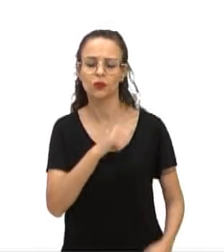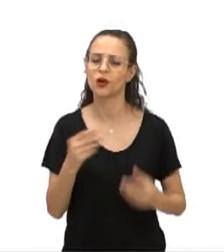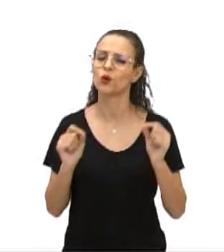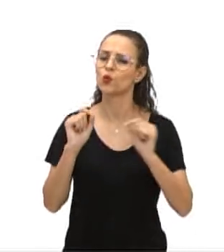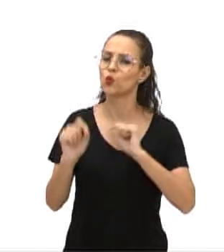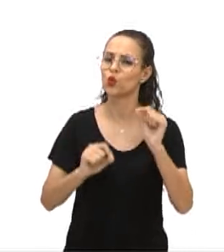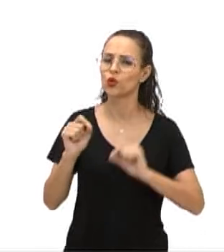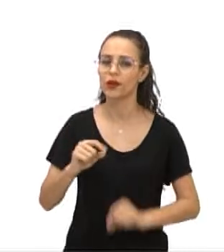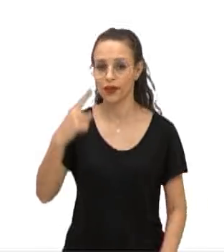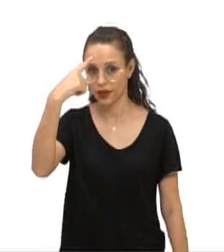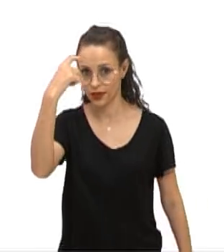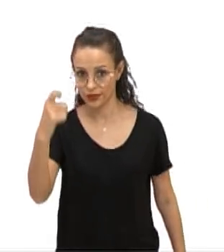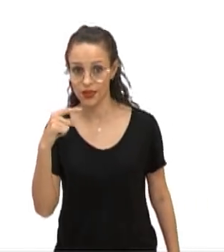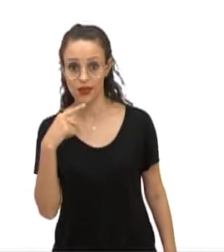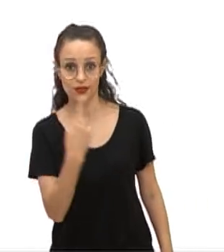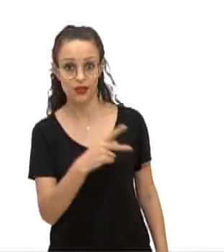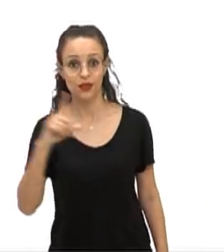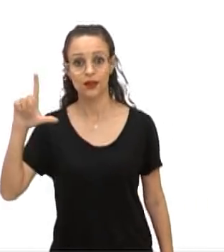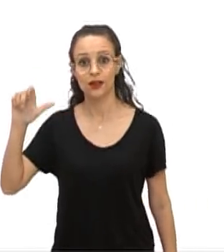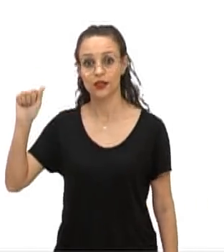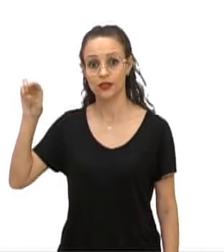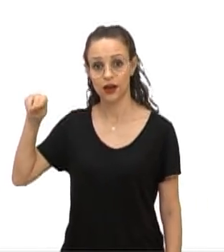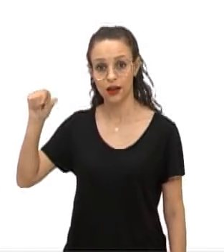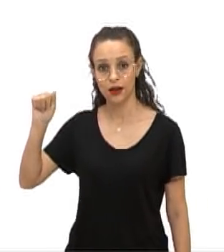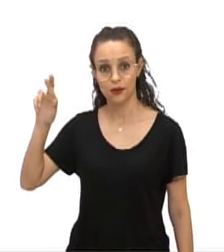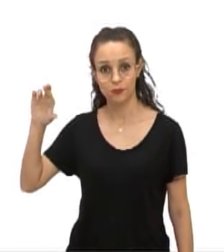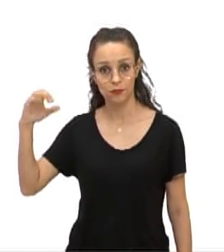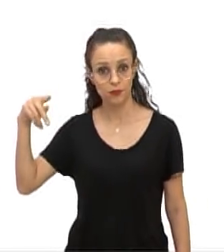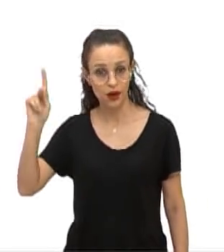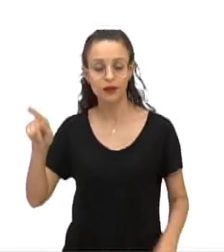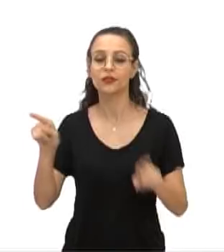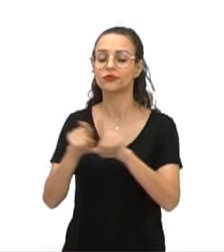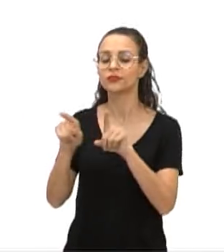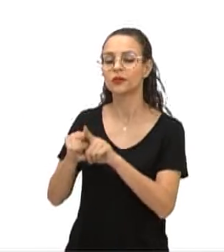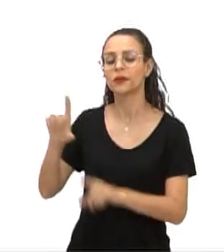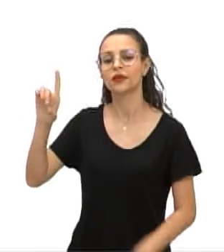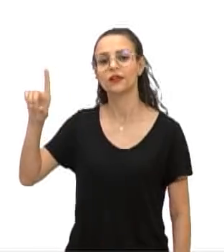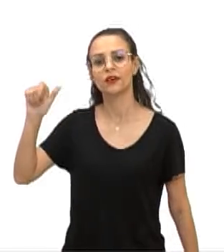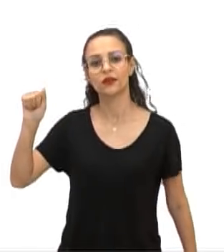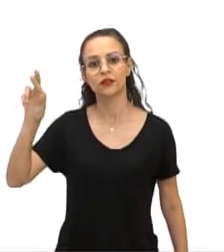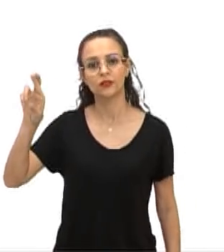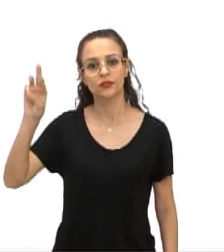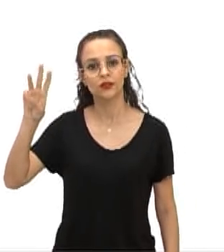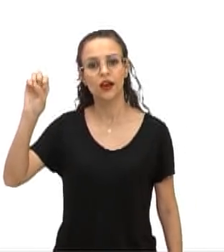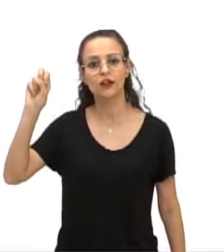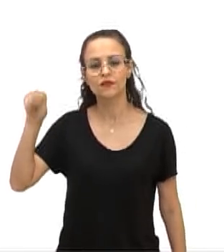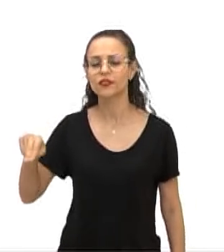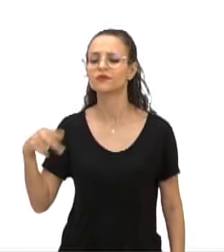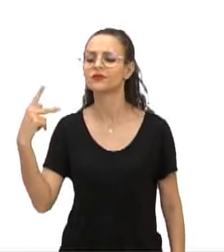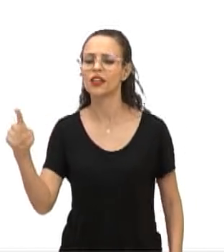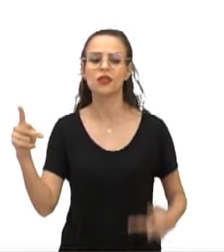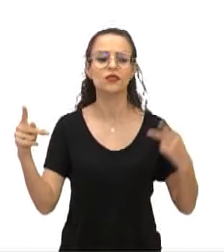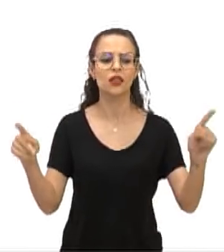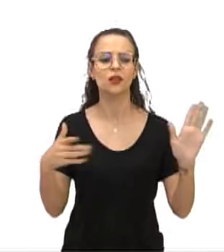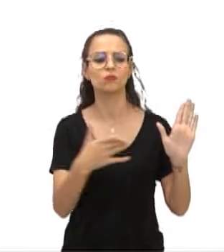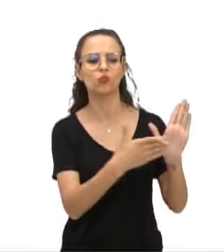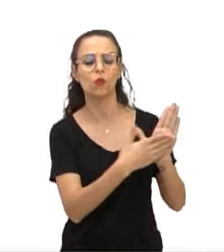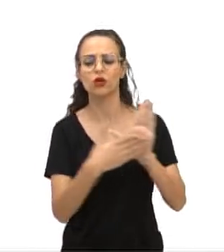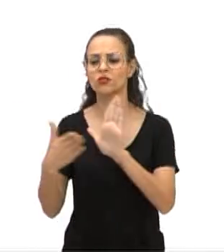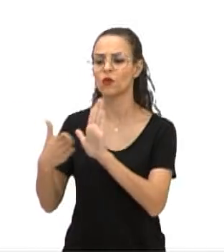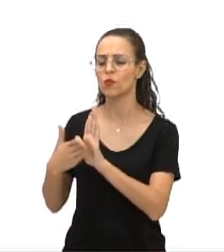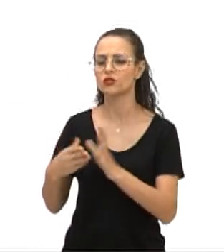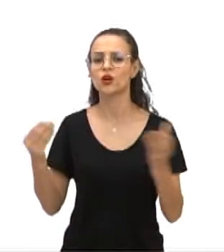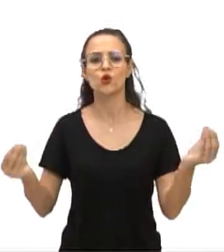as ideias defendidas por Lamarck e Darwin? Já citei ali acima, anteriormente, hein? Quais eram as ideias propostas por Lamarck e